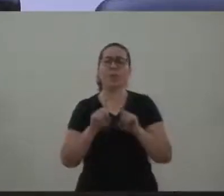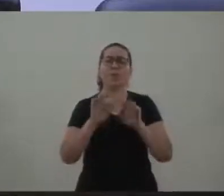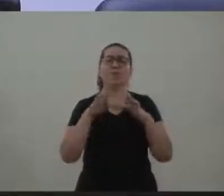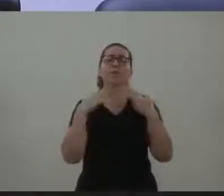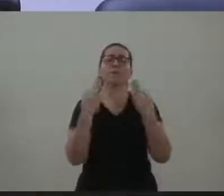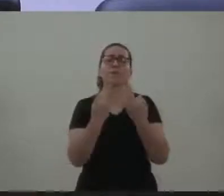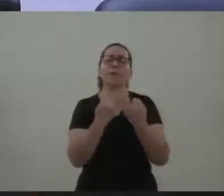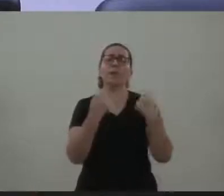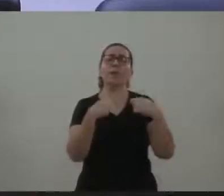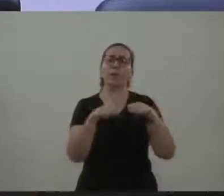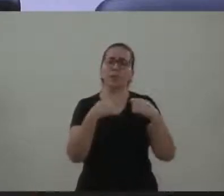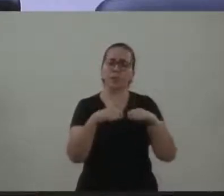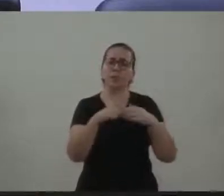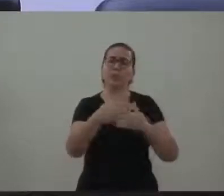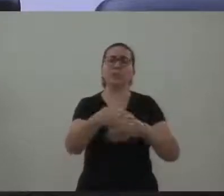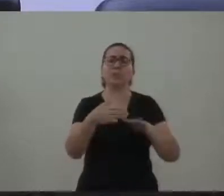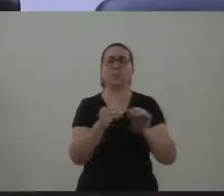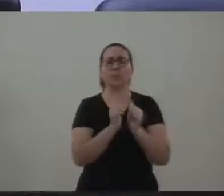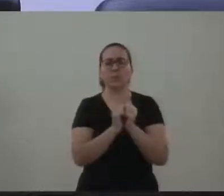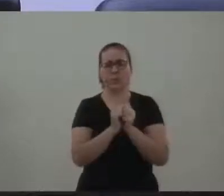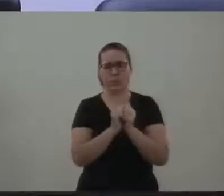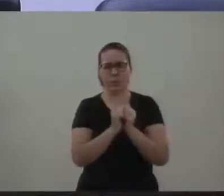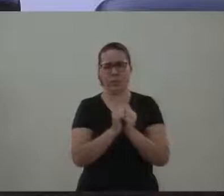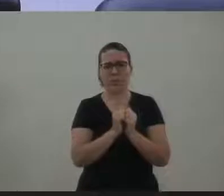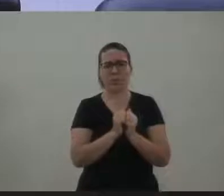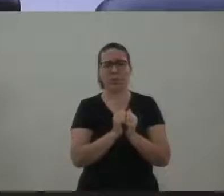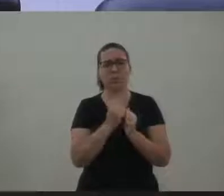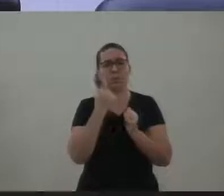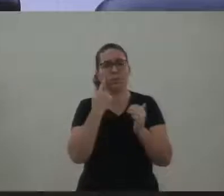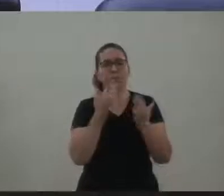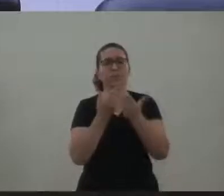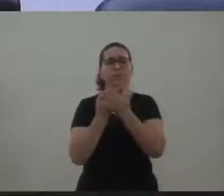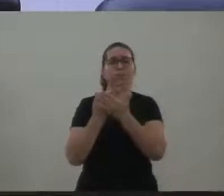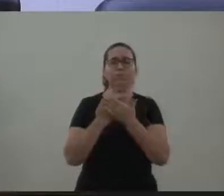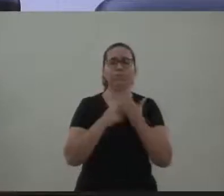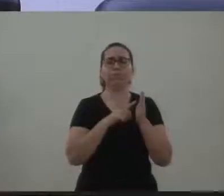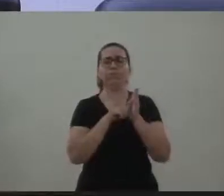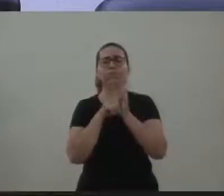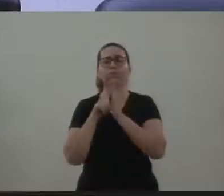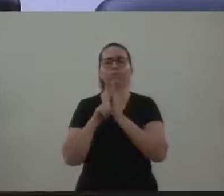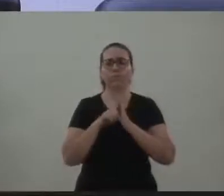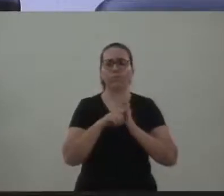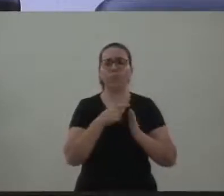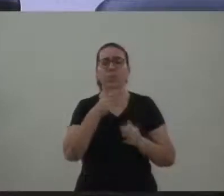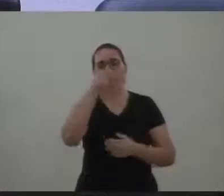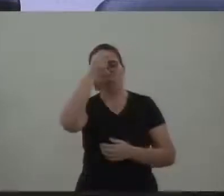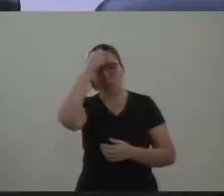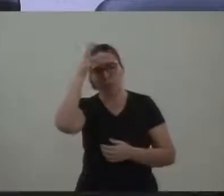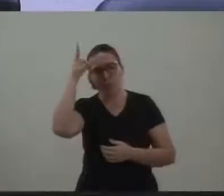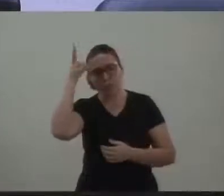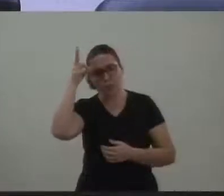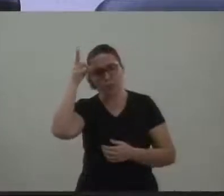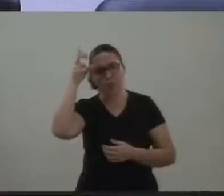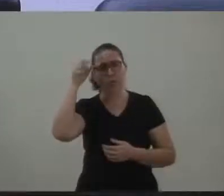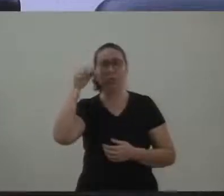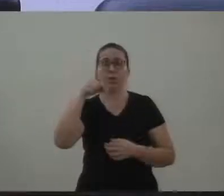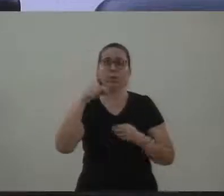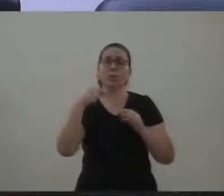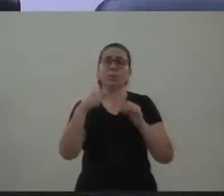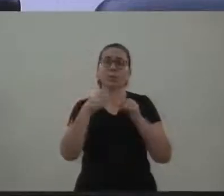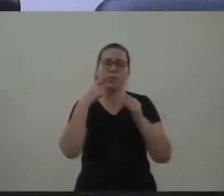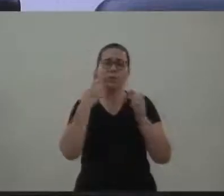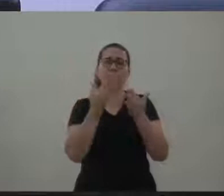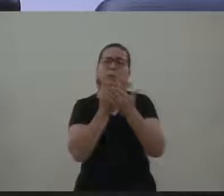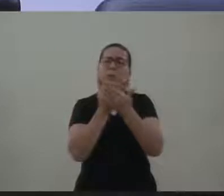que necessitam muito dessa cesta. Acho que deve ter uma avaliação, uma reavaliação do governo nesse quesito, fazer um